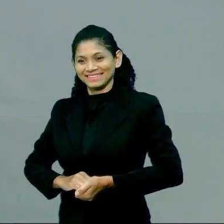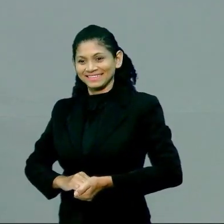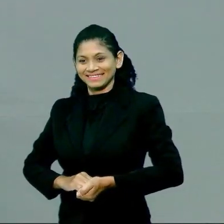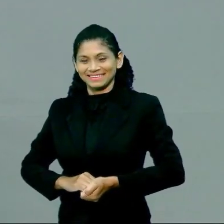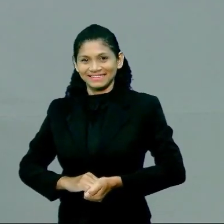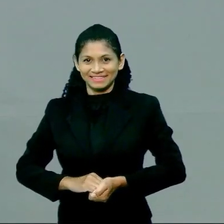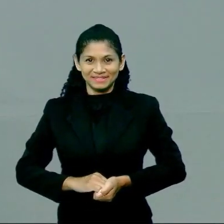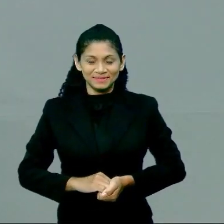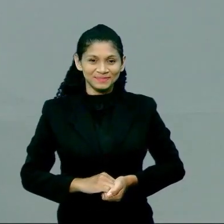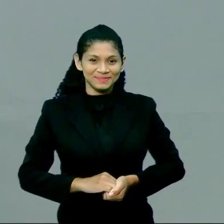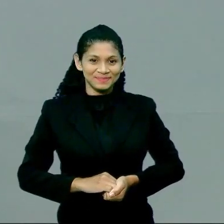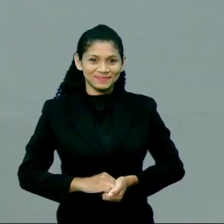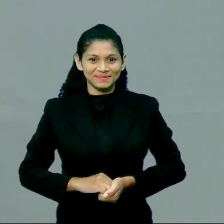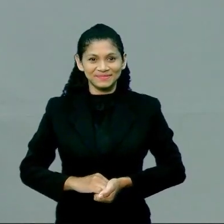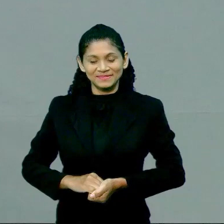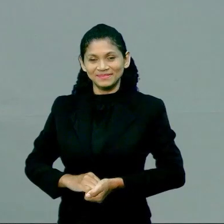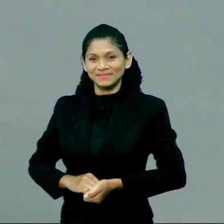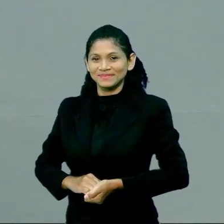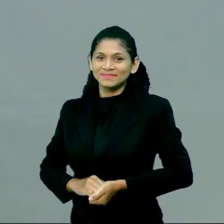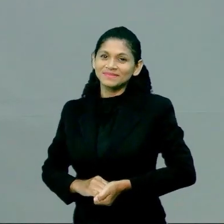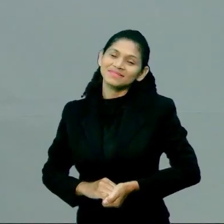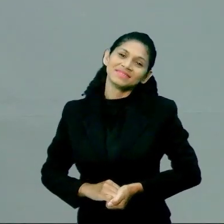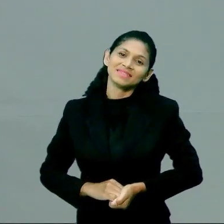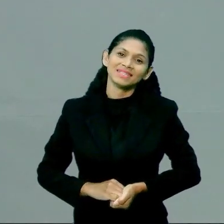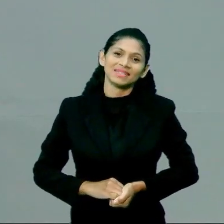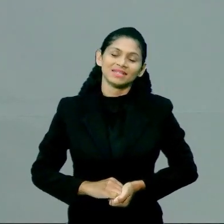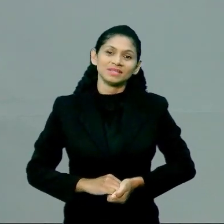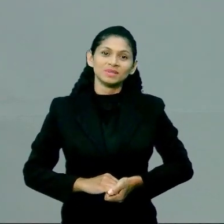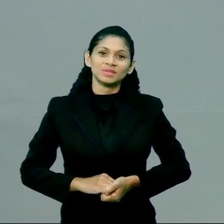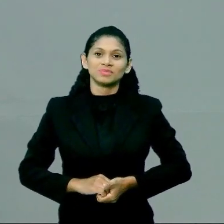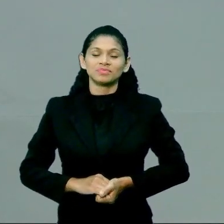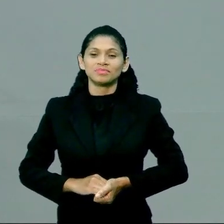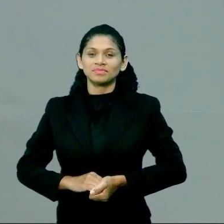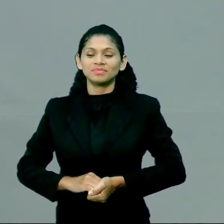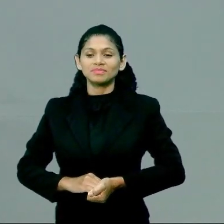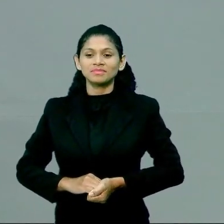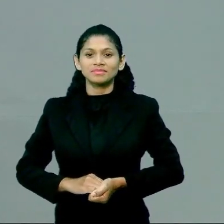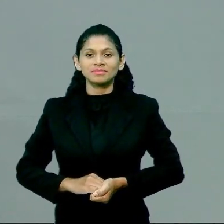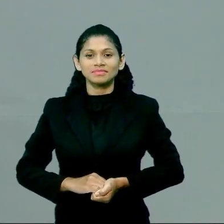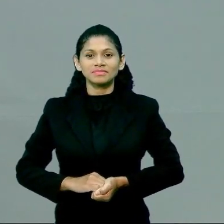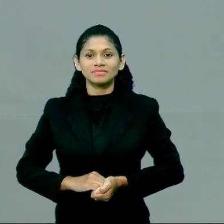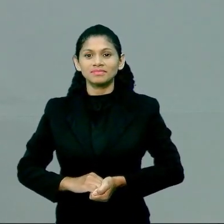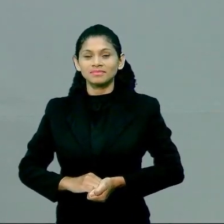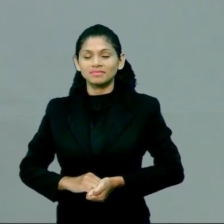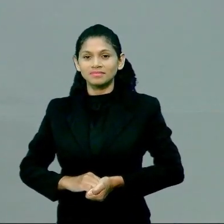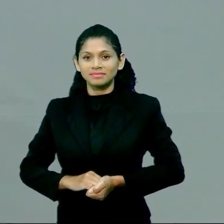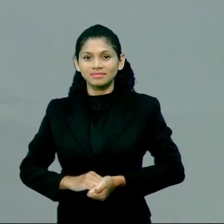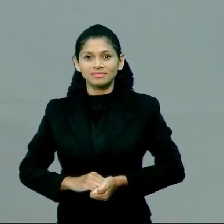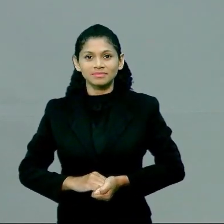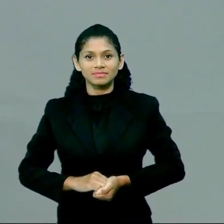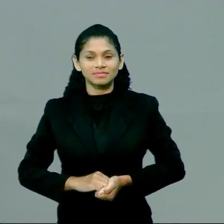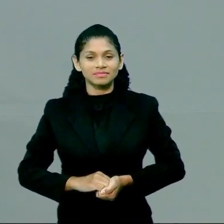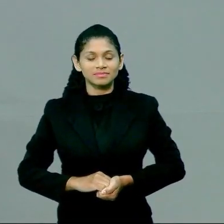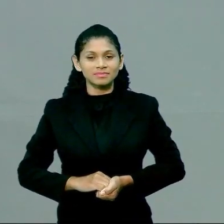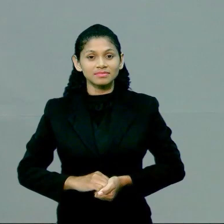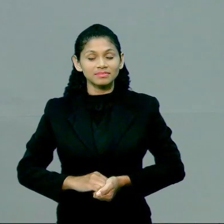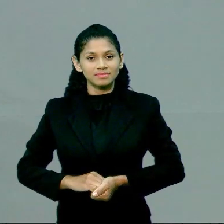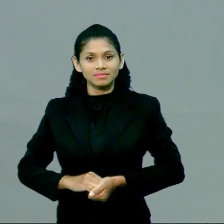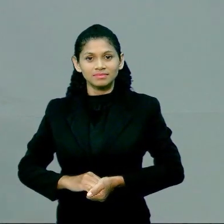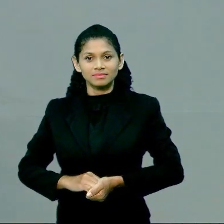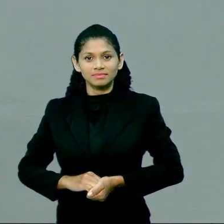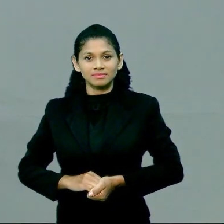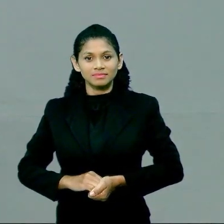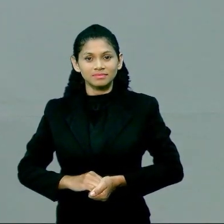Hola chicos y chicas, ¿qué tal? ¿Todo bien? Sean bienvenidos a más una clase de español. Yo soy Daniel, maestro de língua